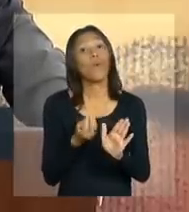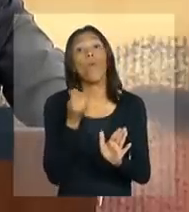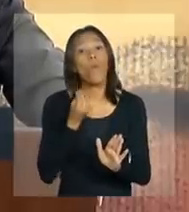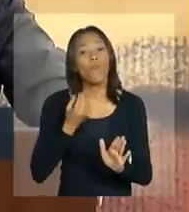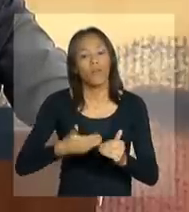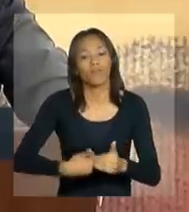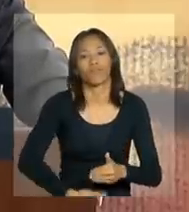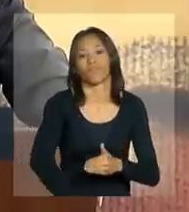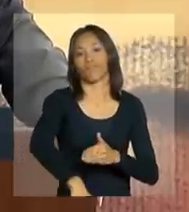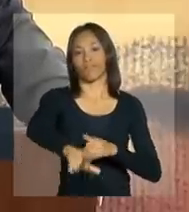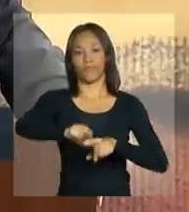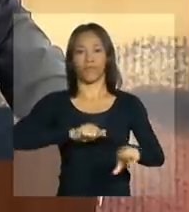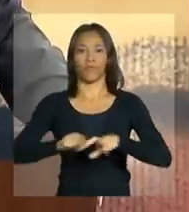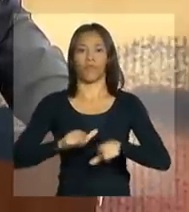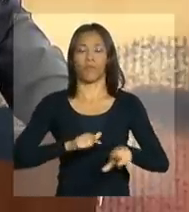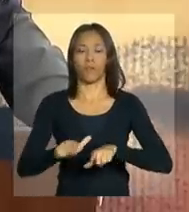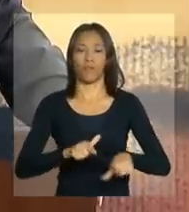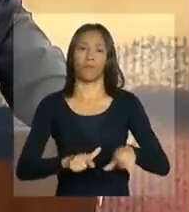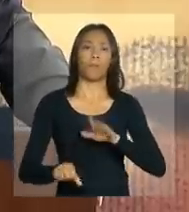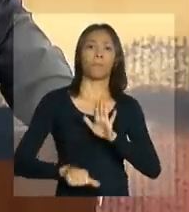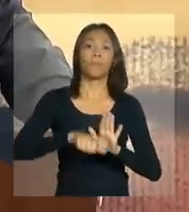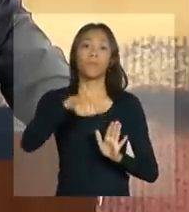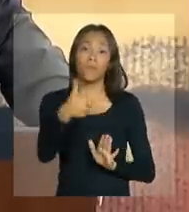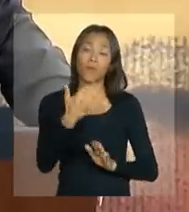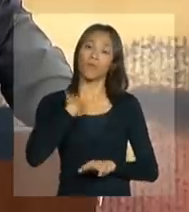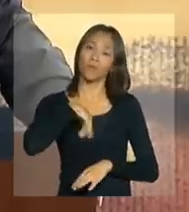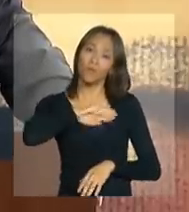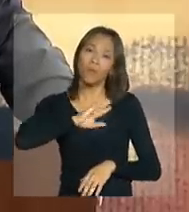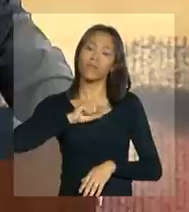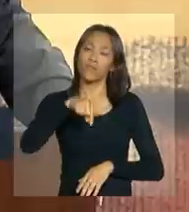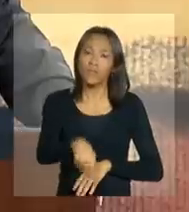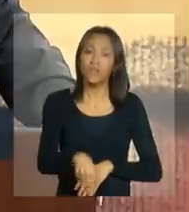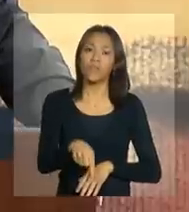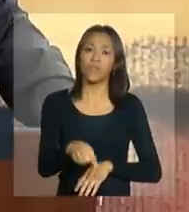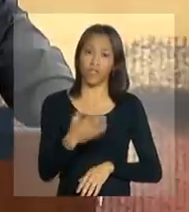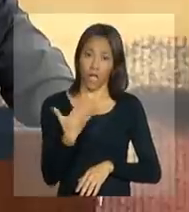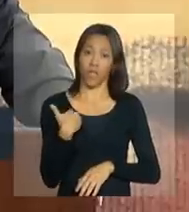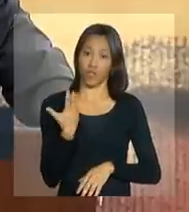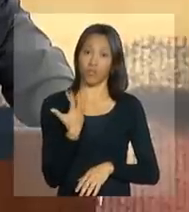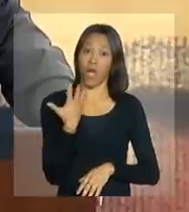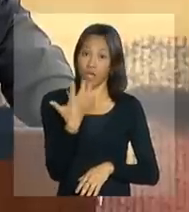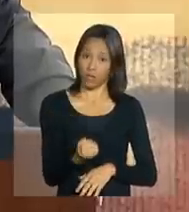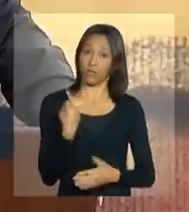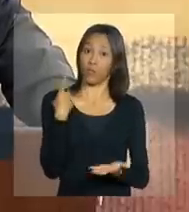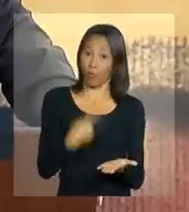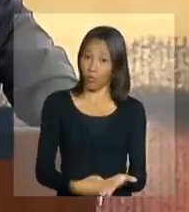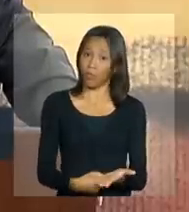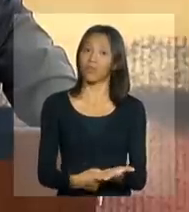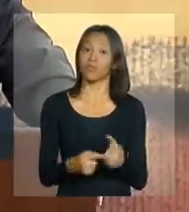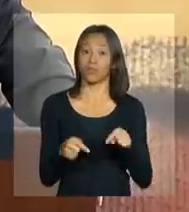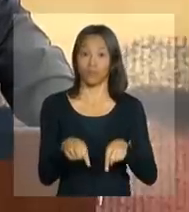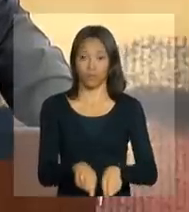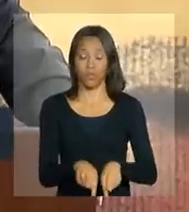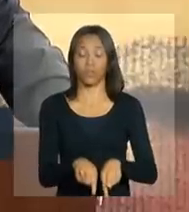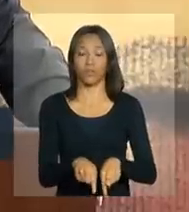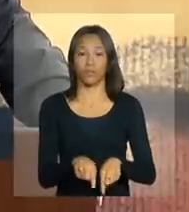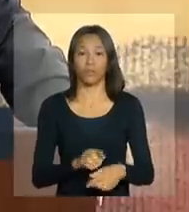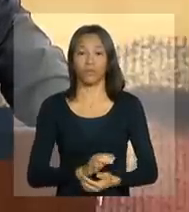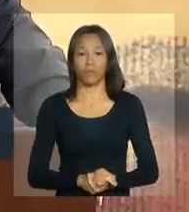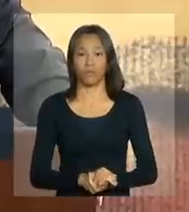lugar né Nós Aqui estamos assumindo um compromisso com